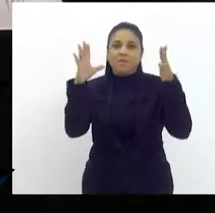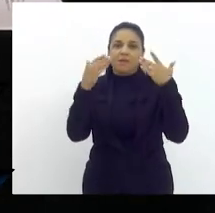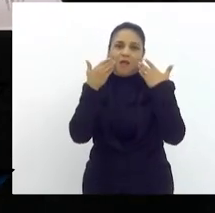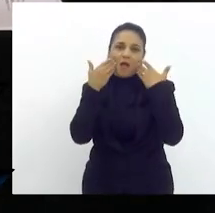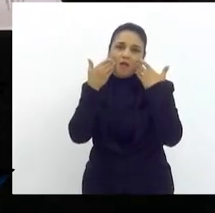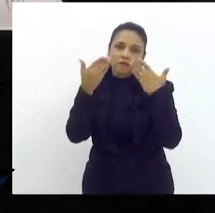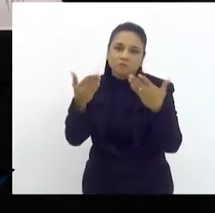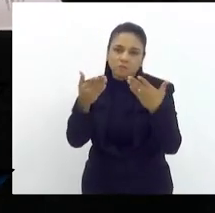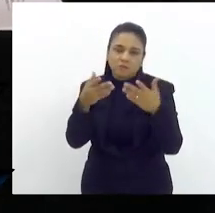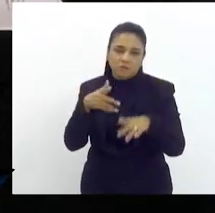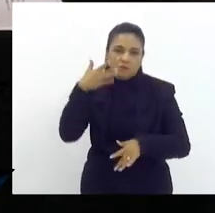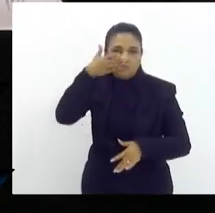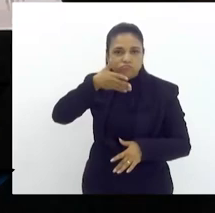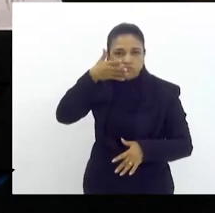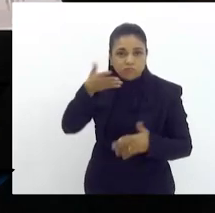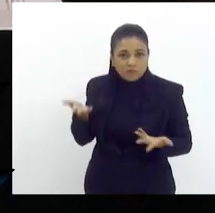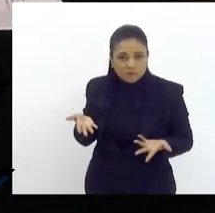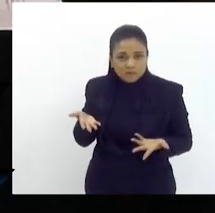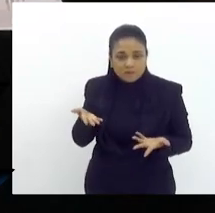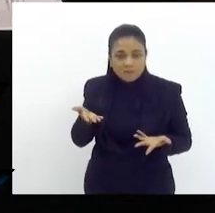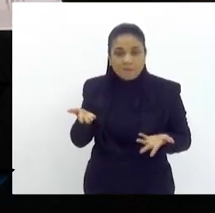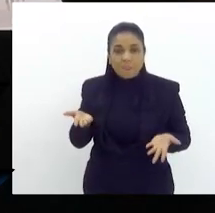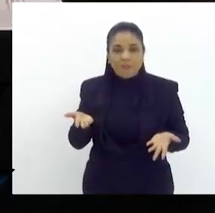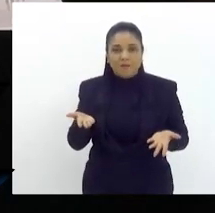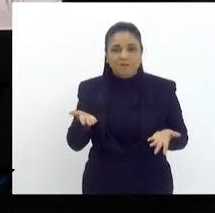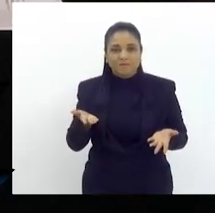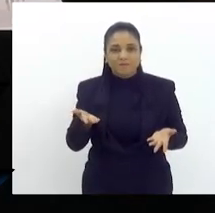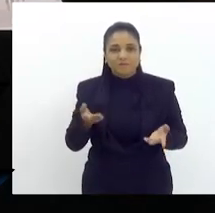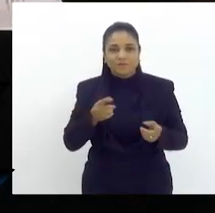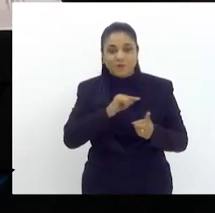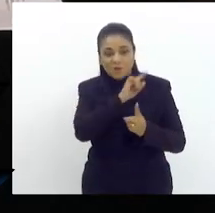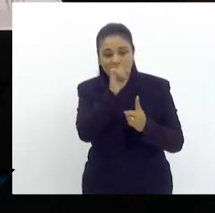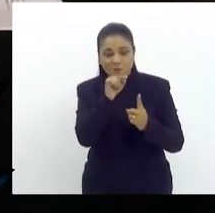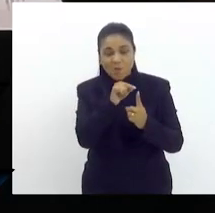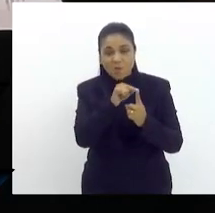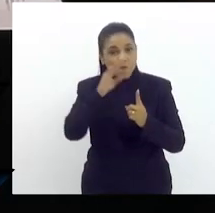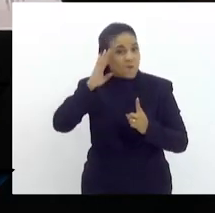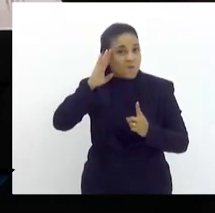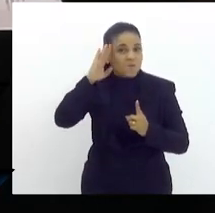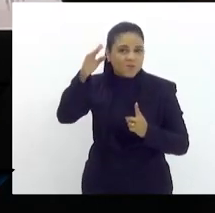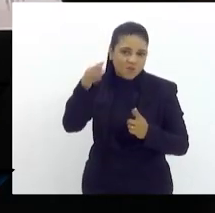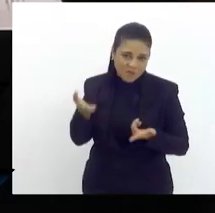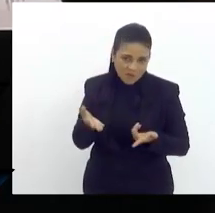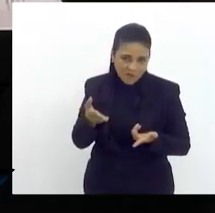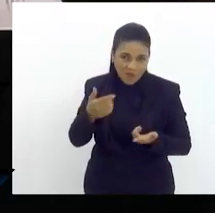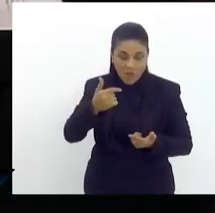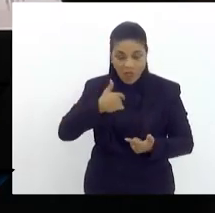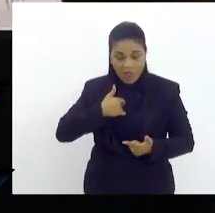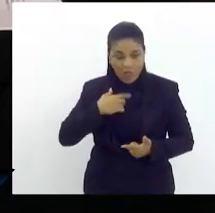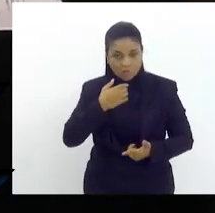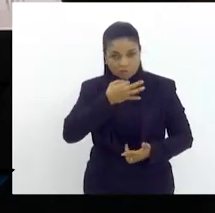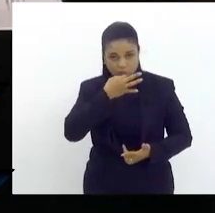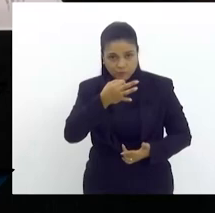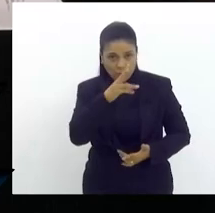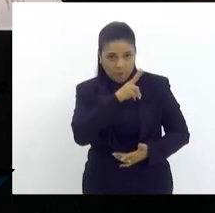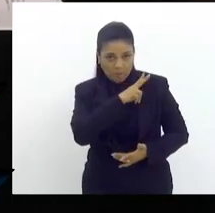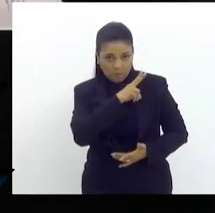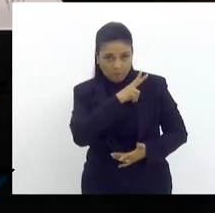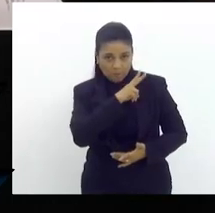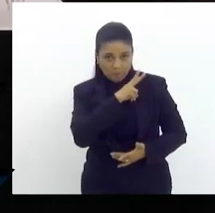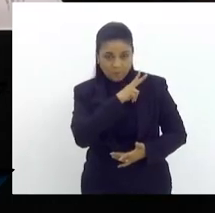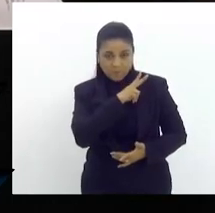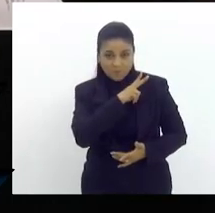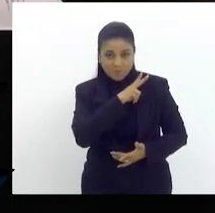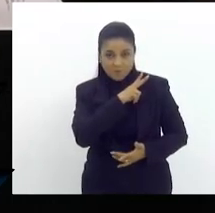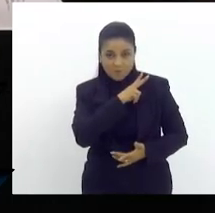expressão E chegamos então ao ponto alto na minha concepção particular chegamos